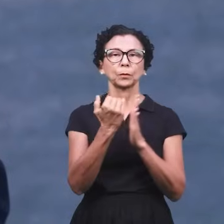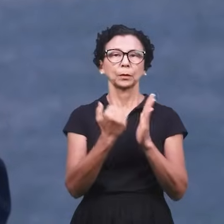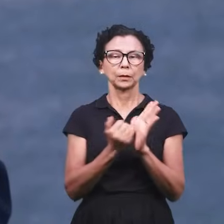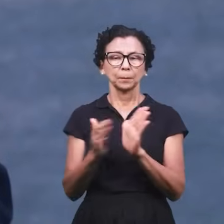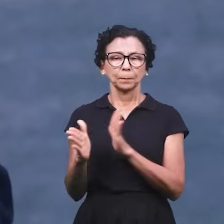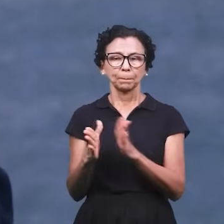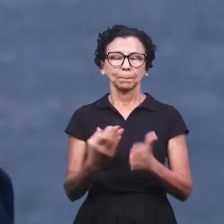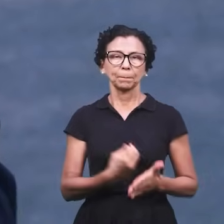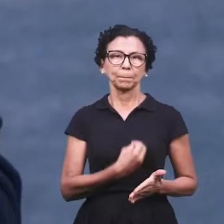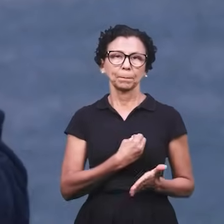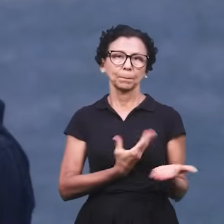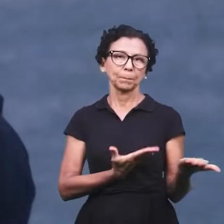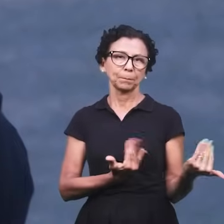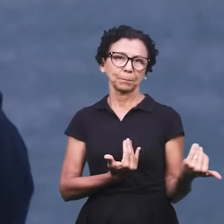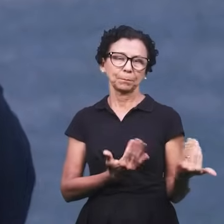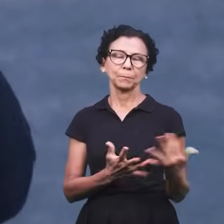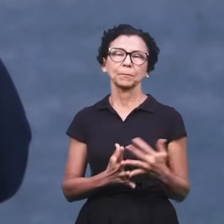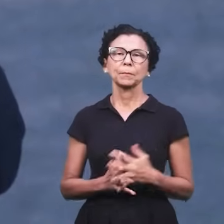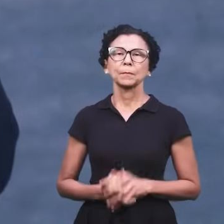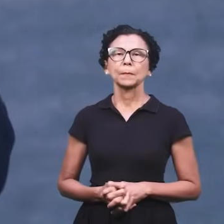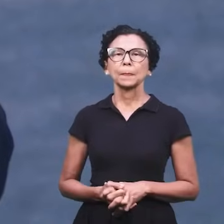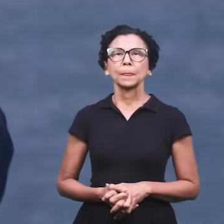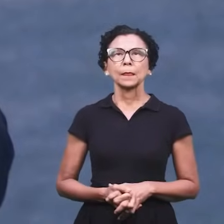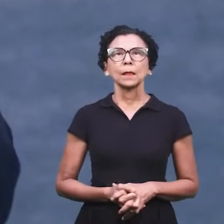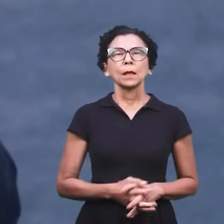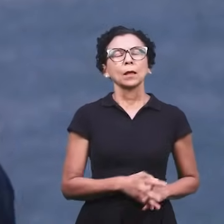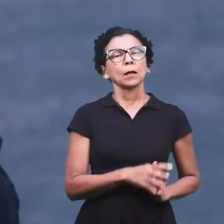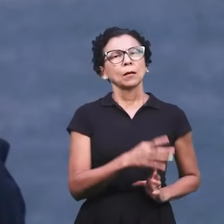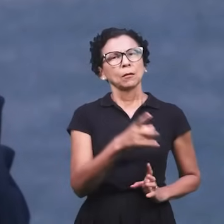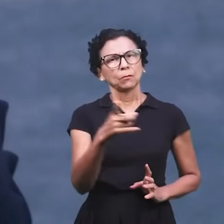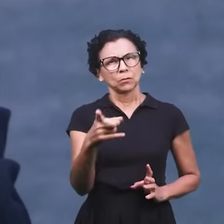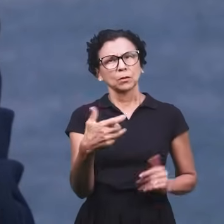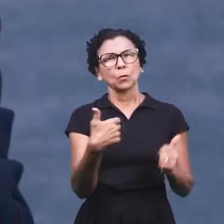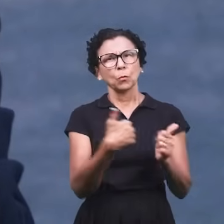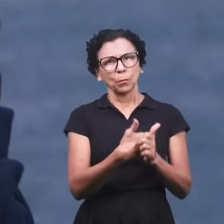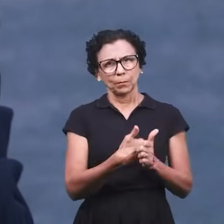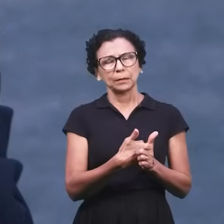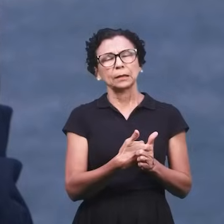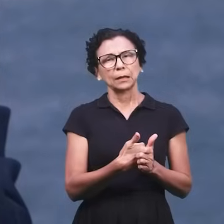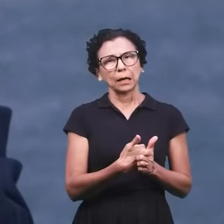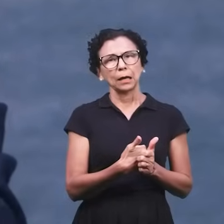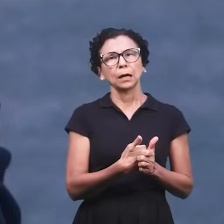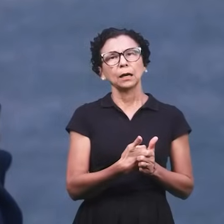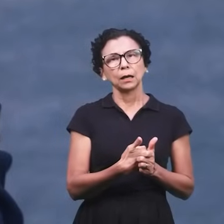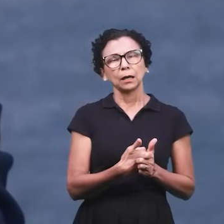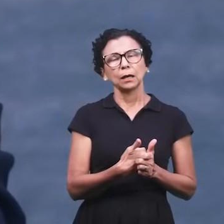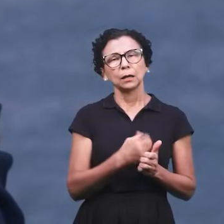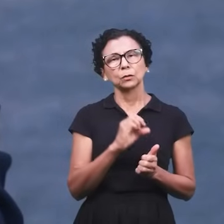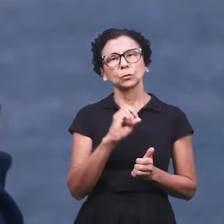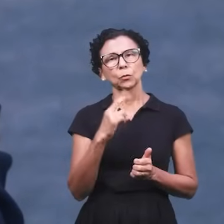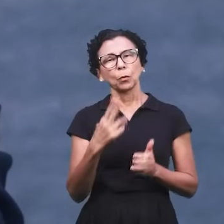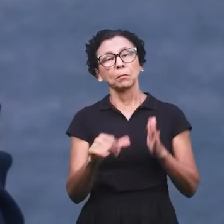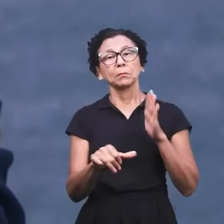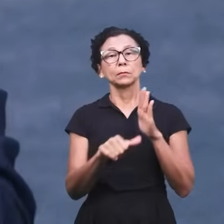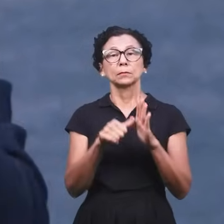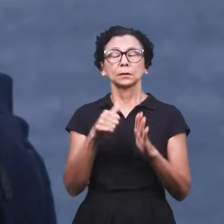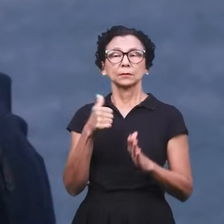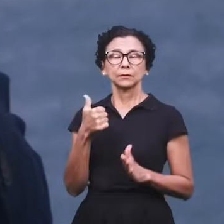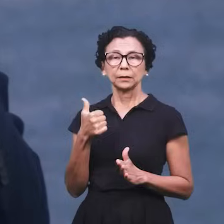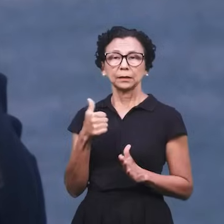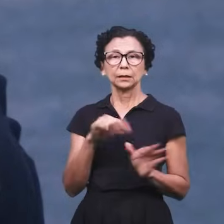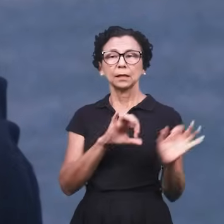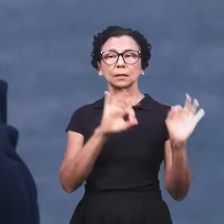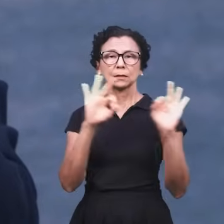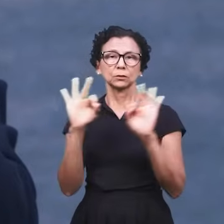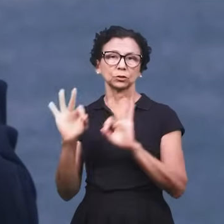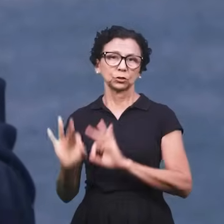Minha Mocidade. Como você tem acompanhado, ou você que está assistindo pela primeira vez, este